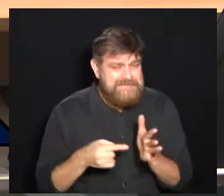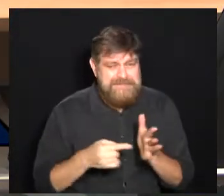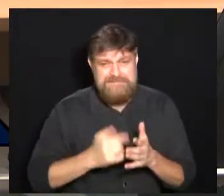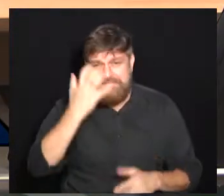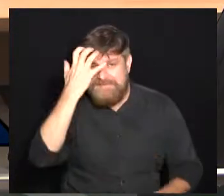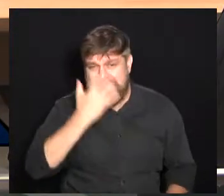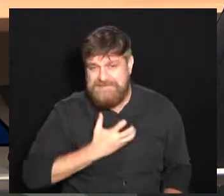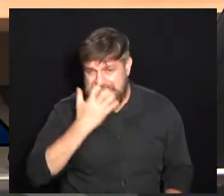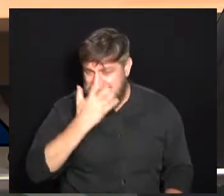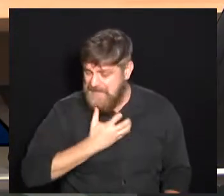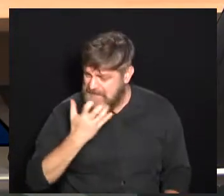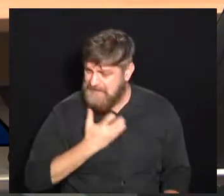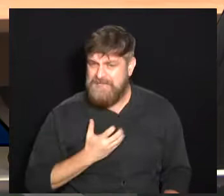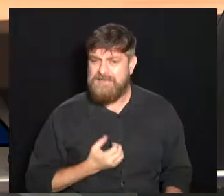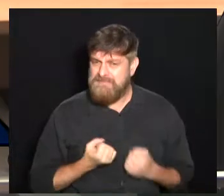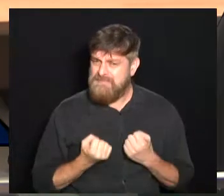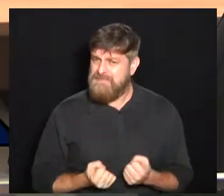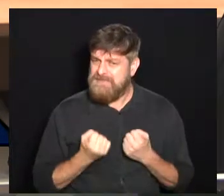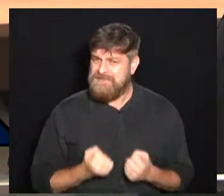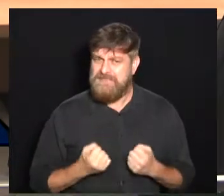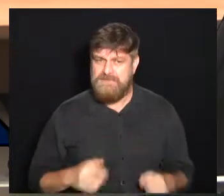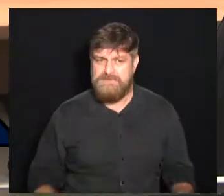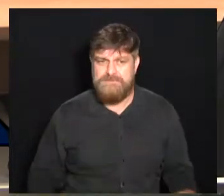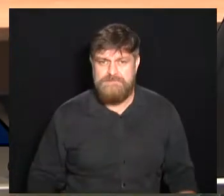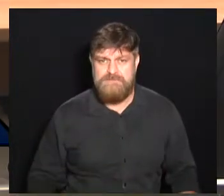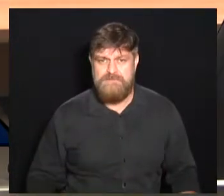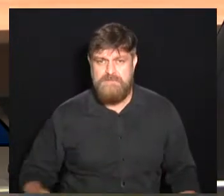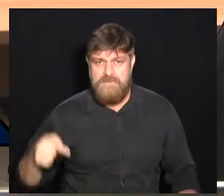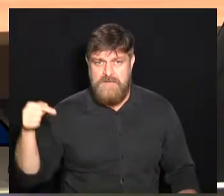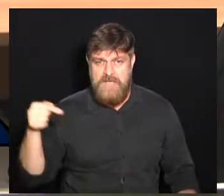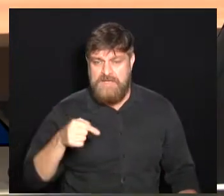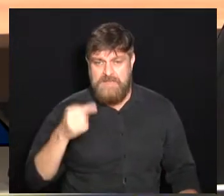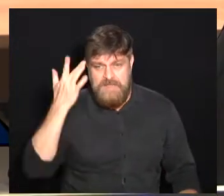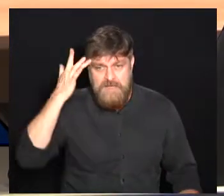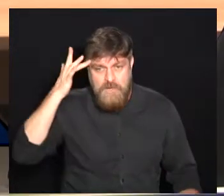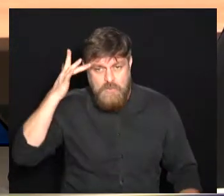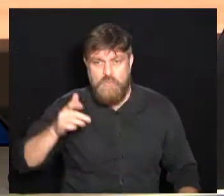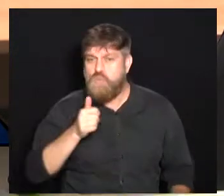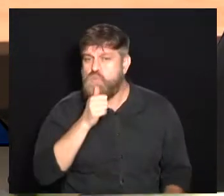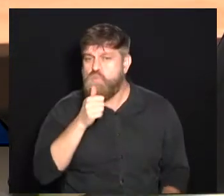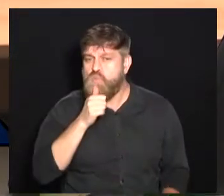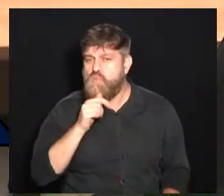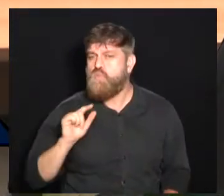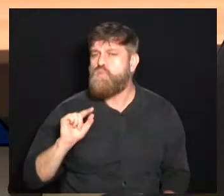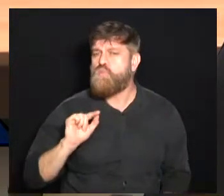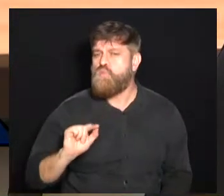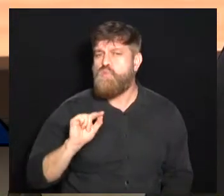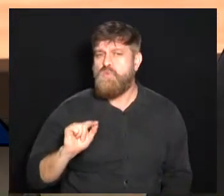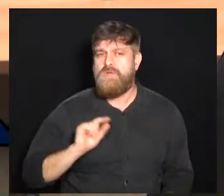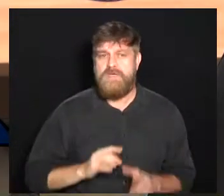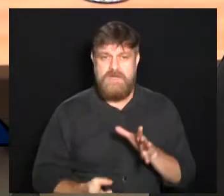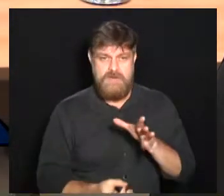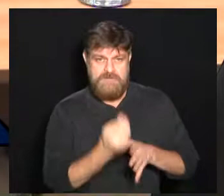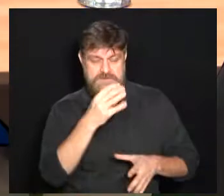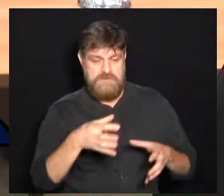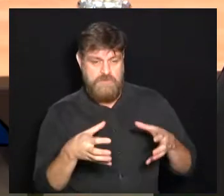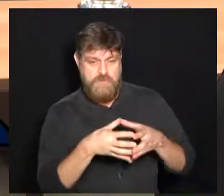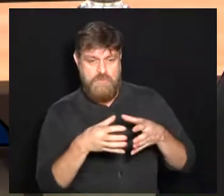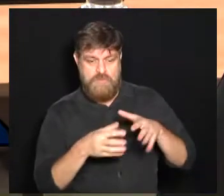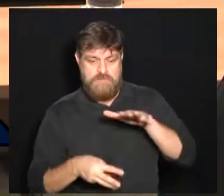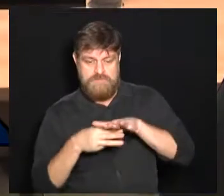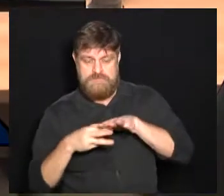Estado como um todo, no comportamento. Então, aqui eu não sei ainda direito o que aconteceu com o